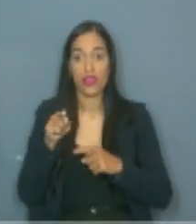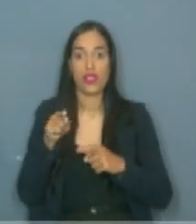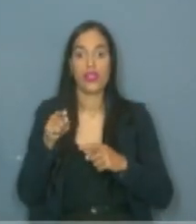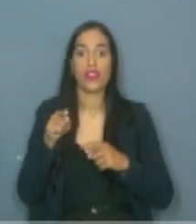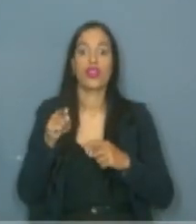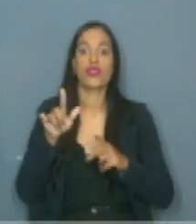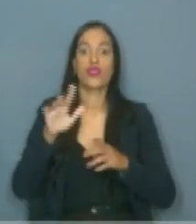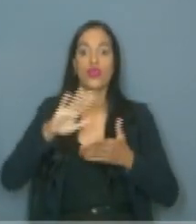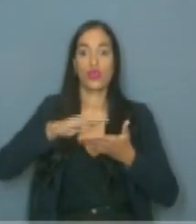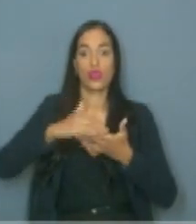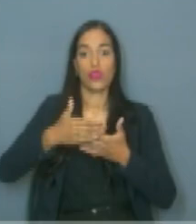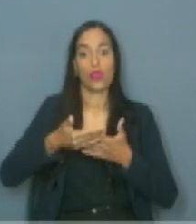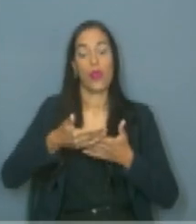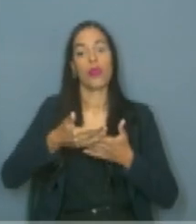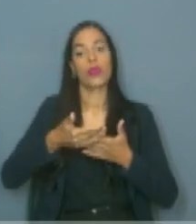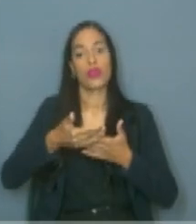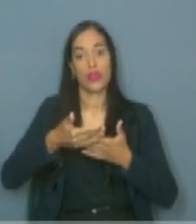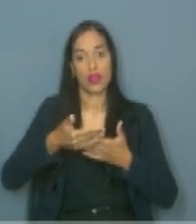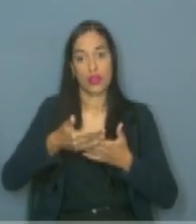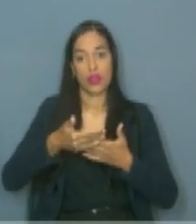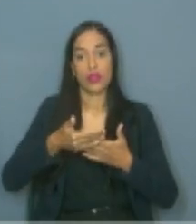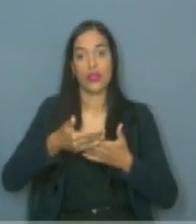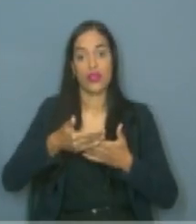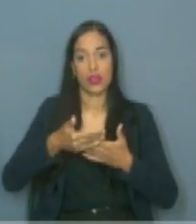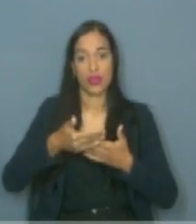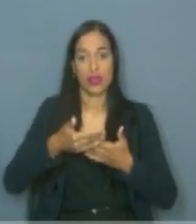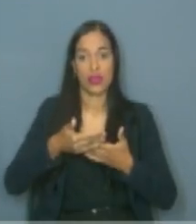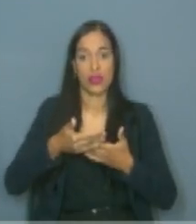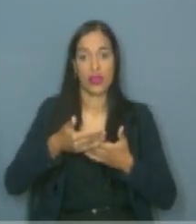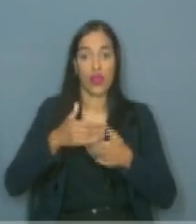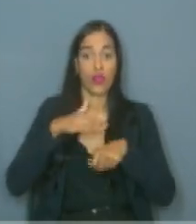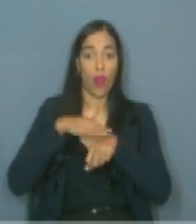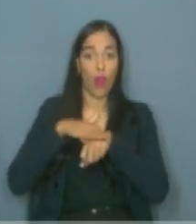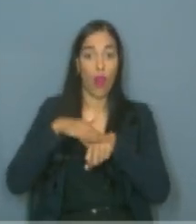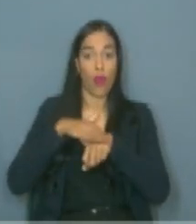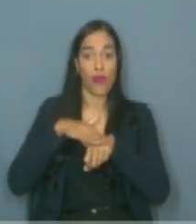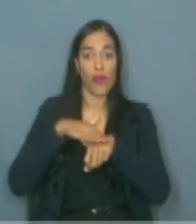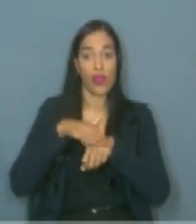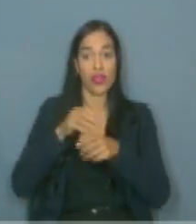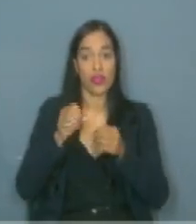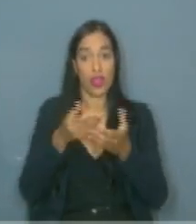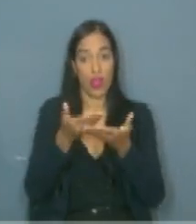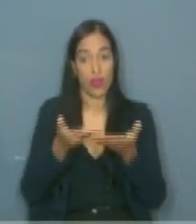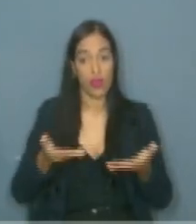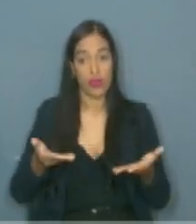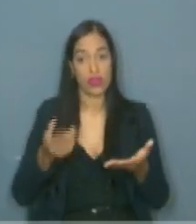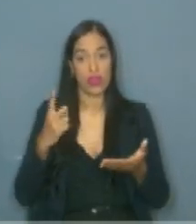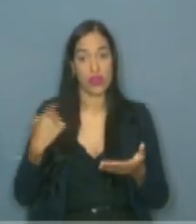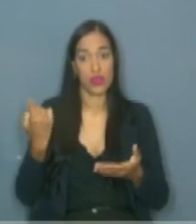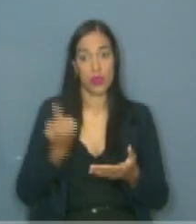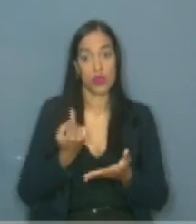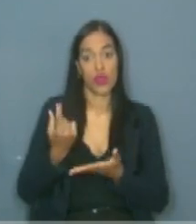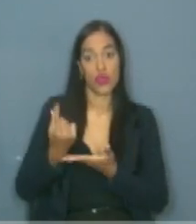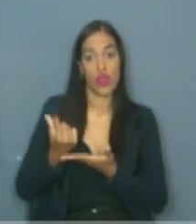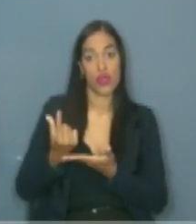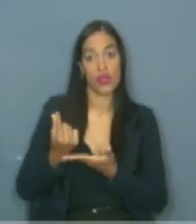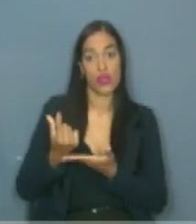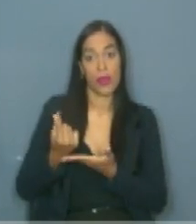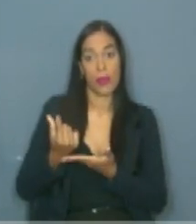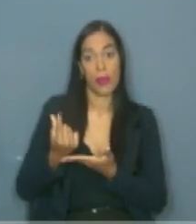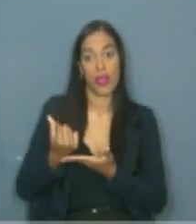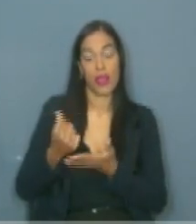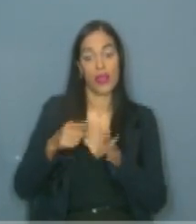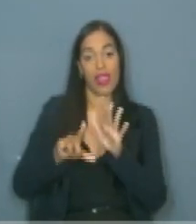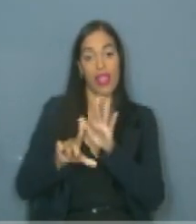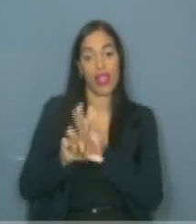de Computadores. Vossas Excelências, vou conversar um pouco sobre a forma com que o nosso orçamento, a partir das leis orçamentárias,